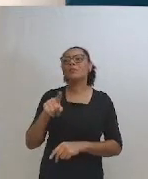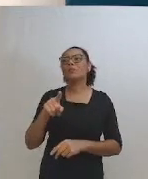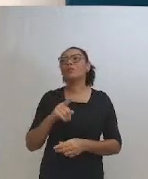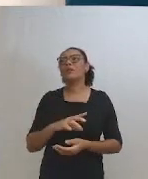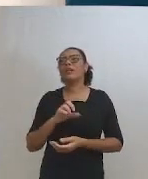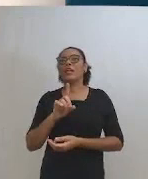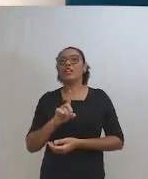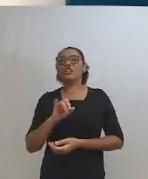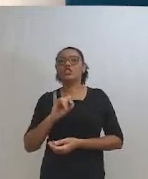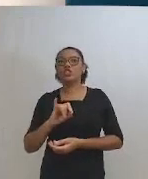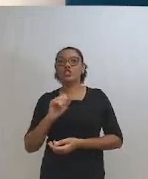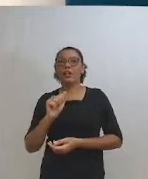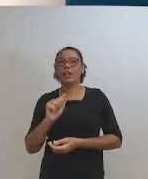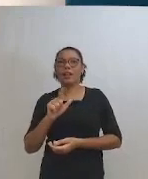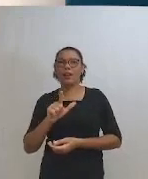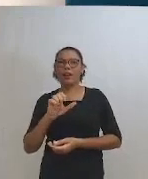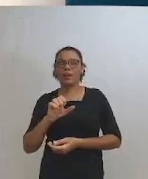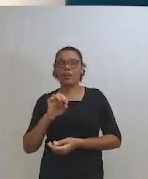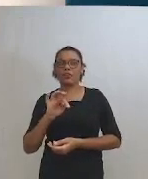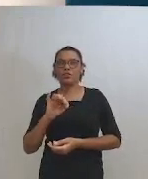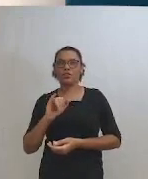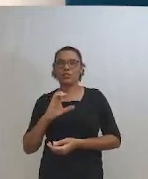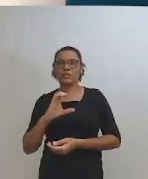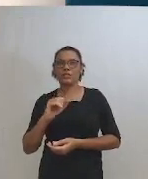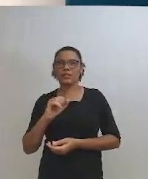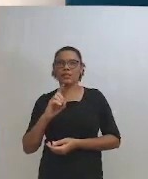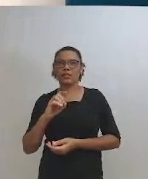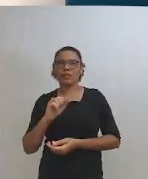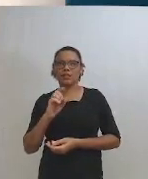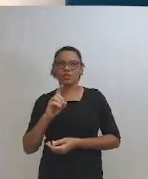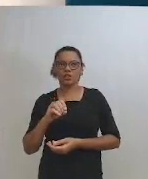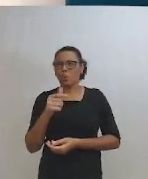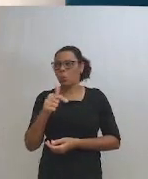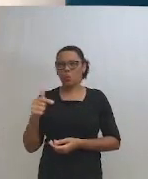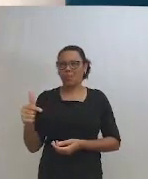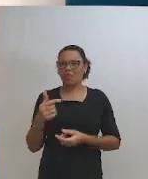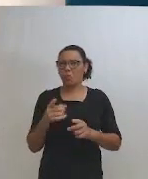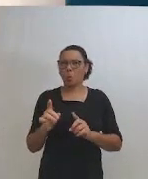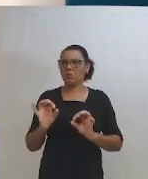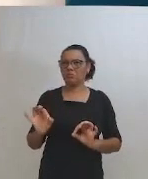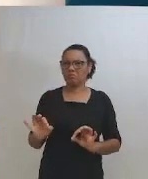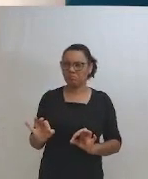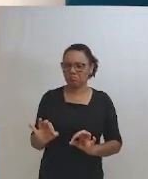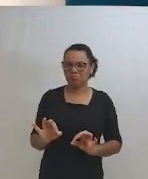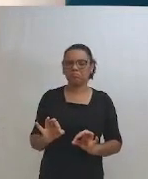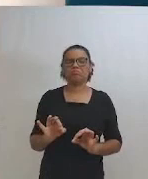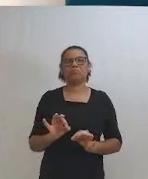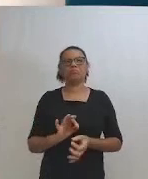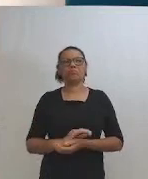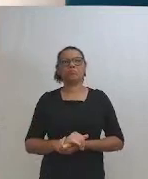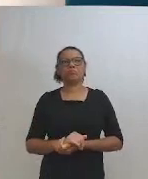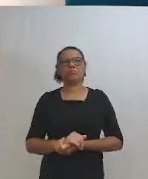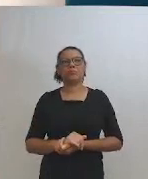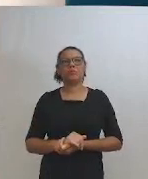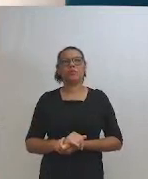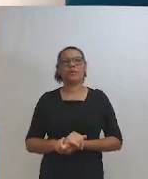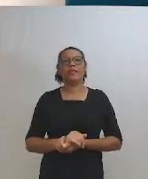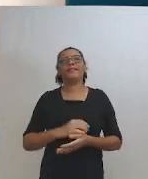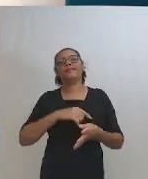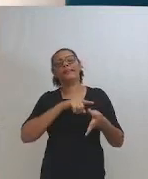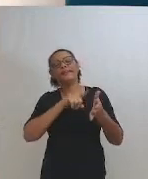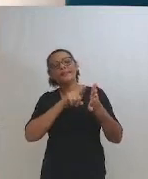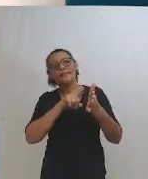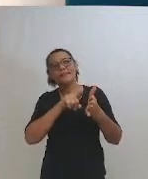dialeticidade. Não houve impugnação das questões colocadas no